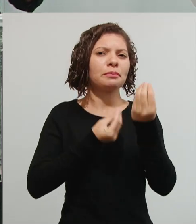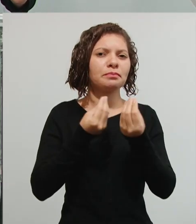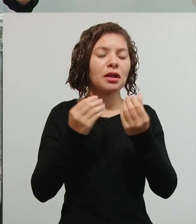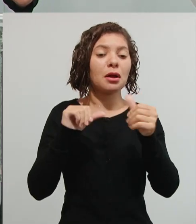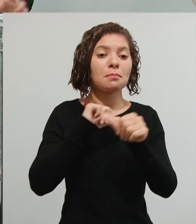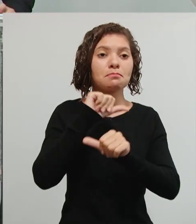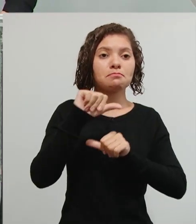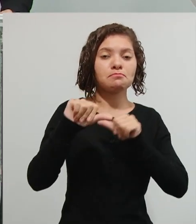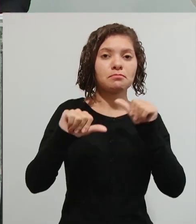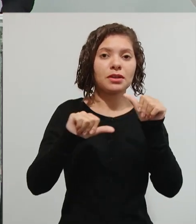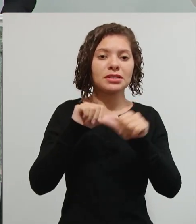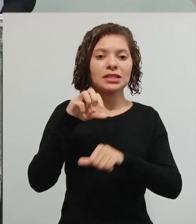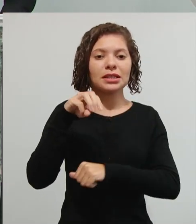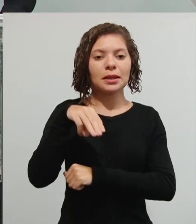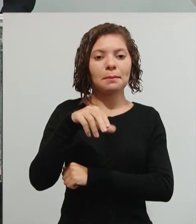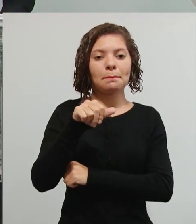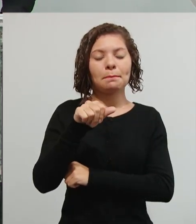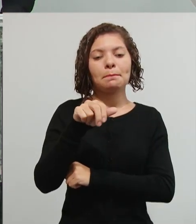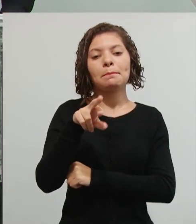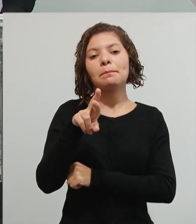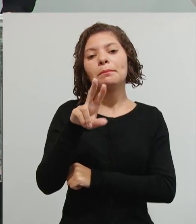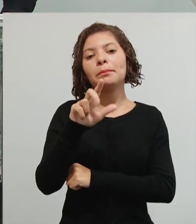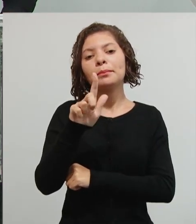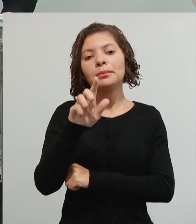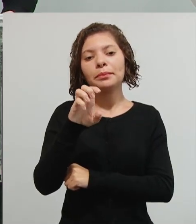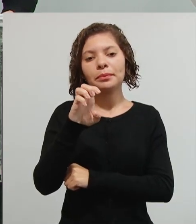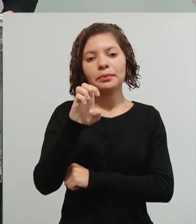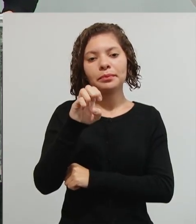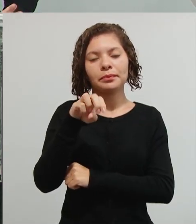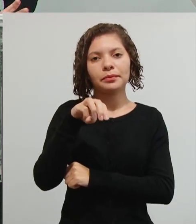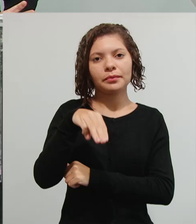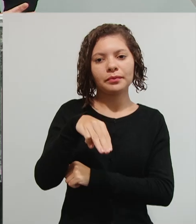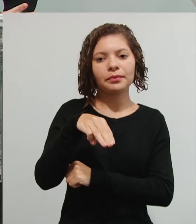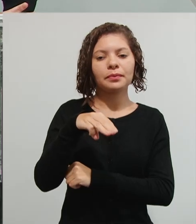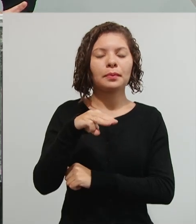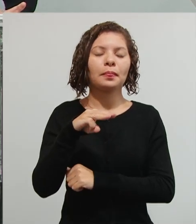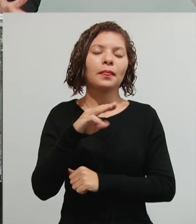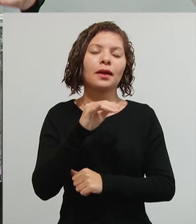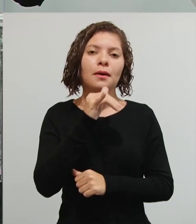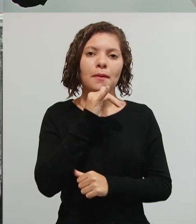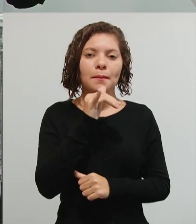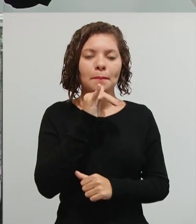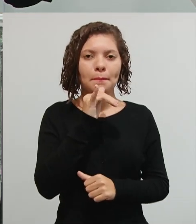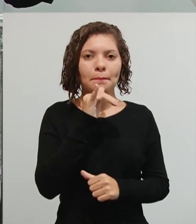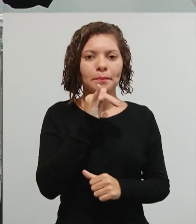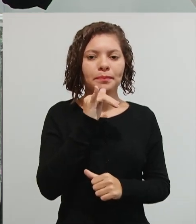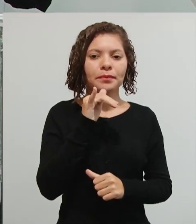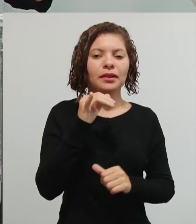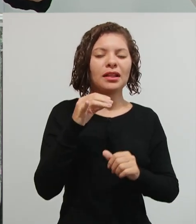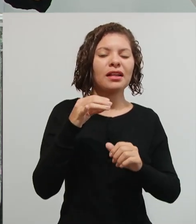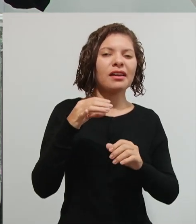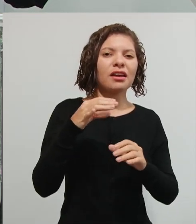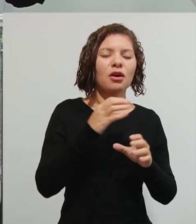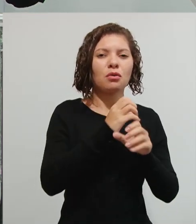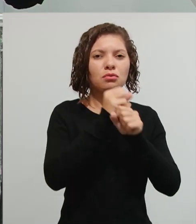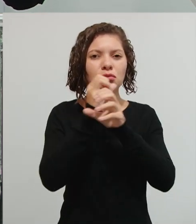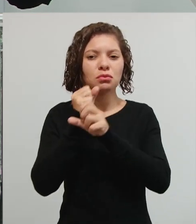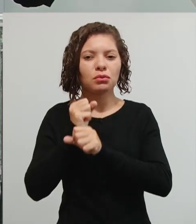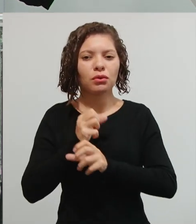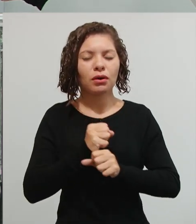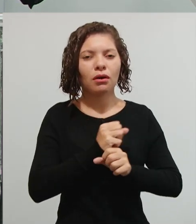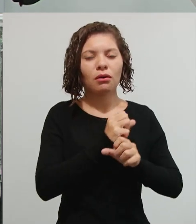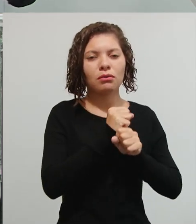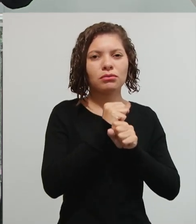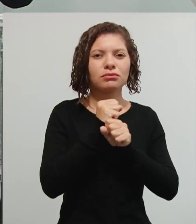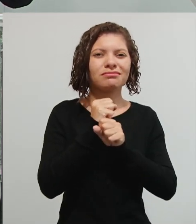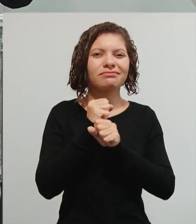mudanças na margem. Muitas vezes nos cálculos matemáticos, nos planejamentos, as pessoas conseguem fazer assim, essa percepção